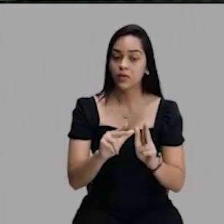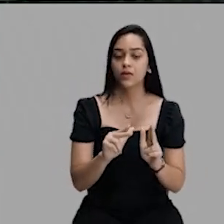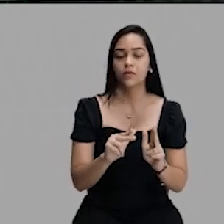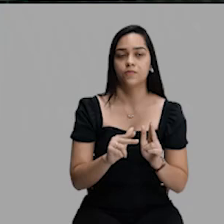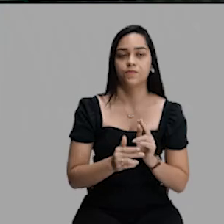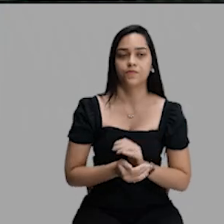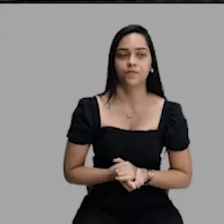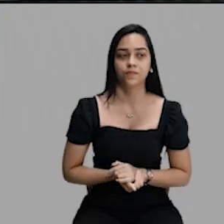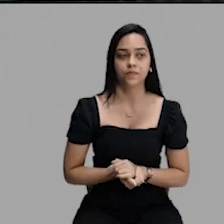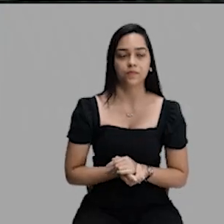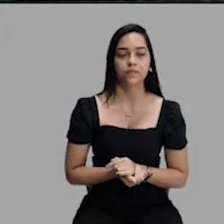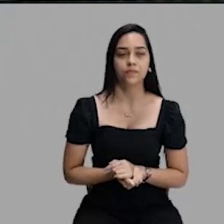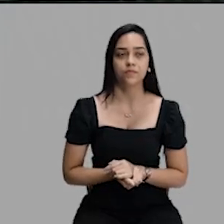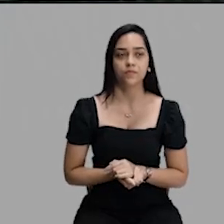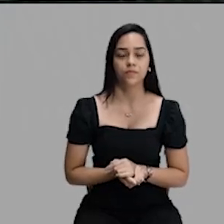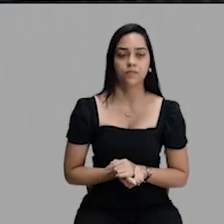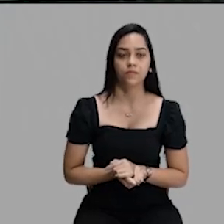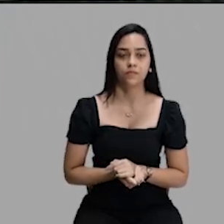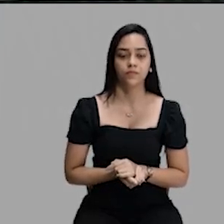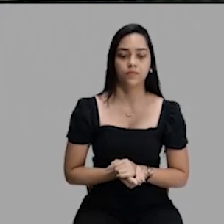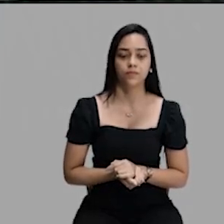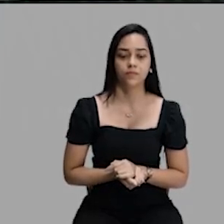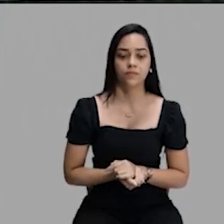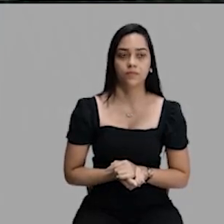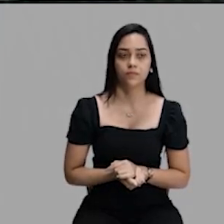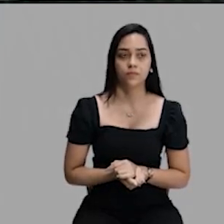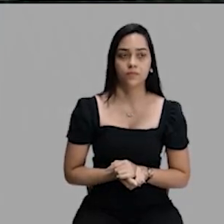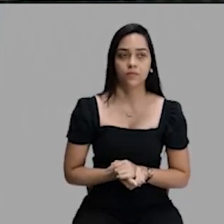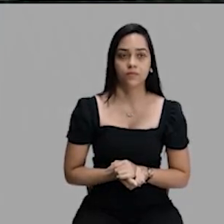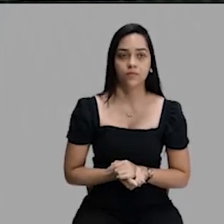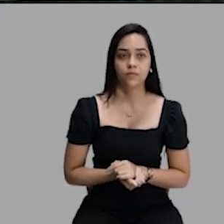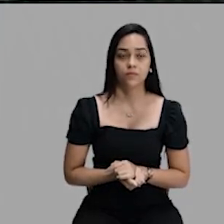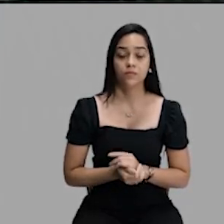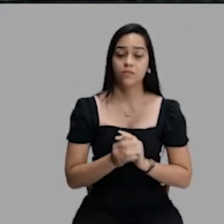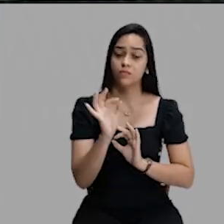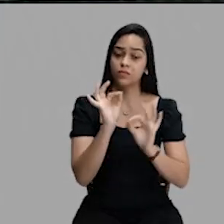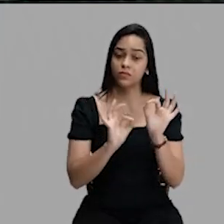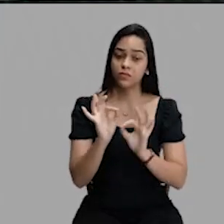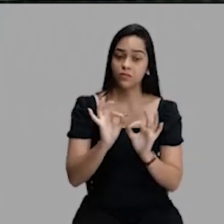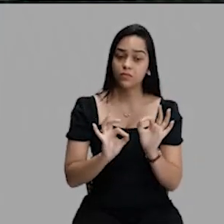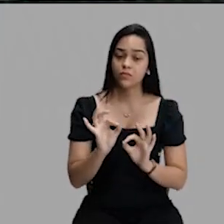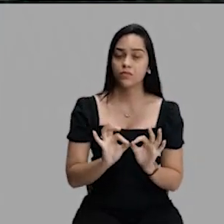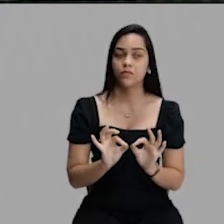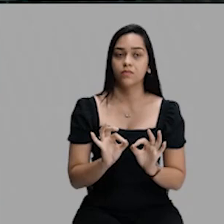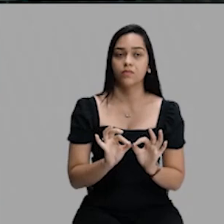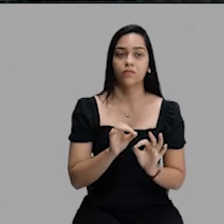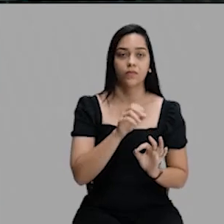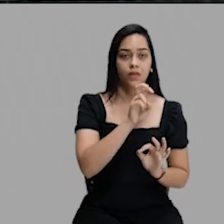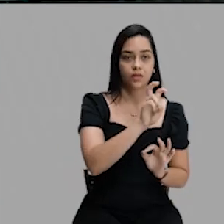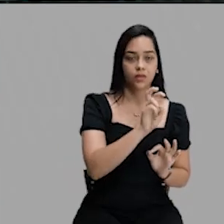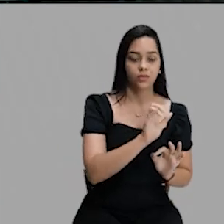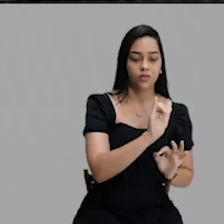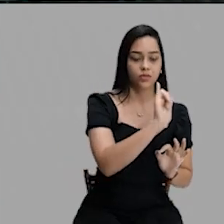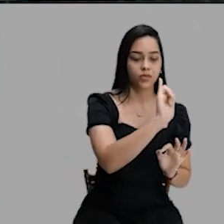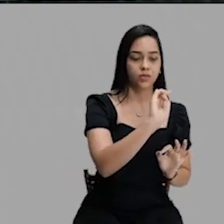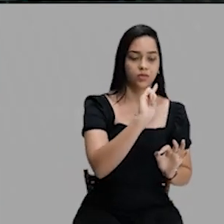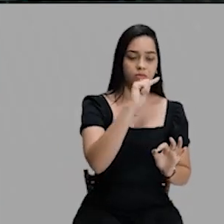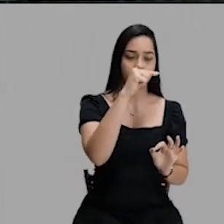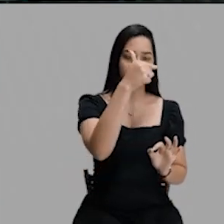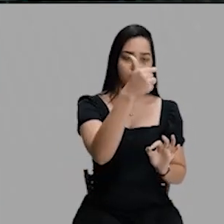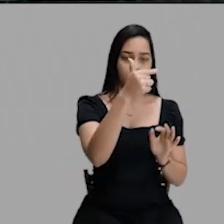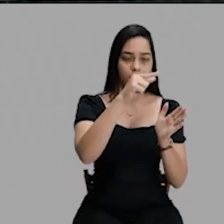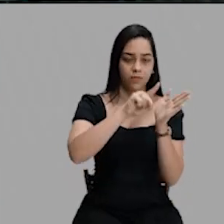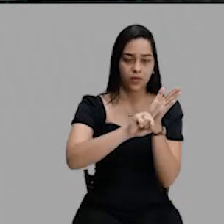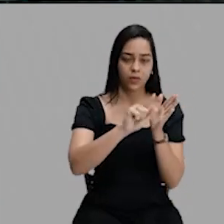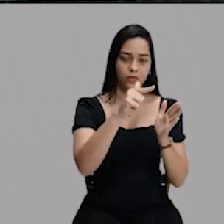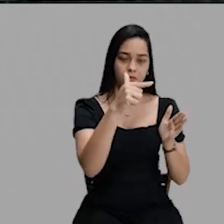ó. Tá? Nesse formato aqui. Então, beleza. Vamos arrumar os termos semelhantes. 5x ao quadrado